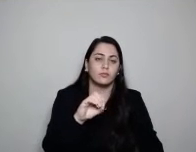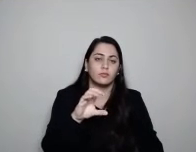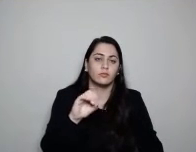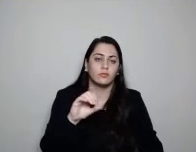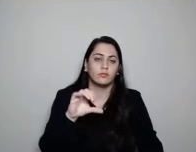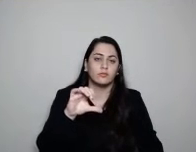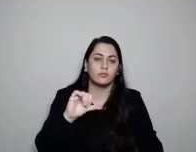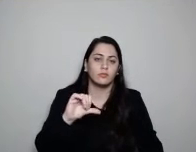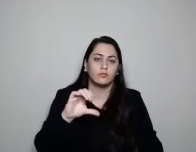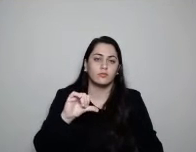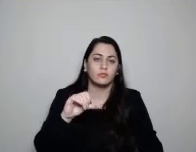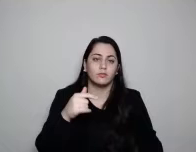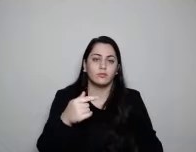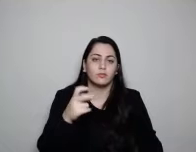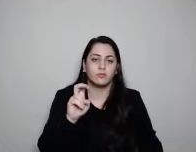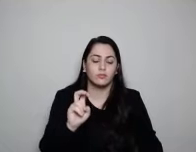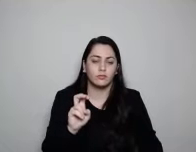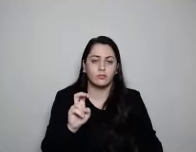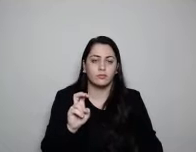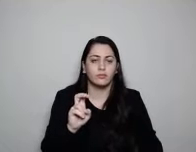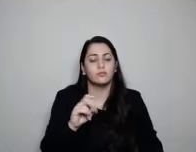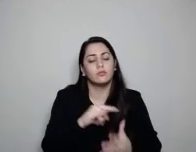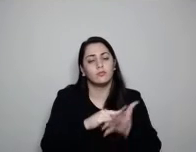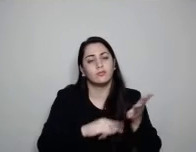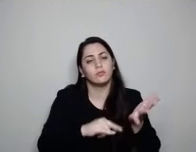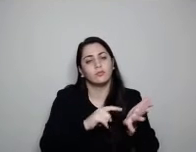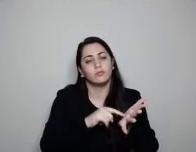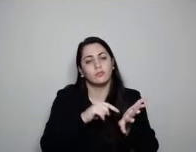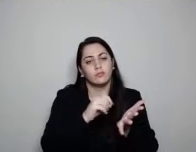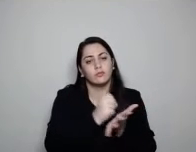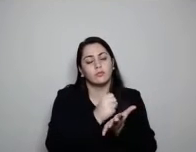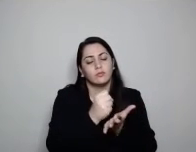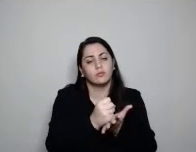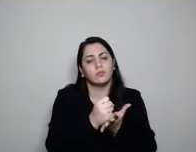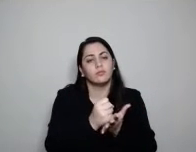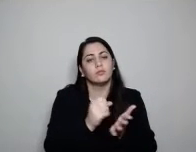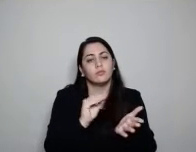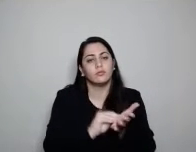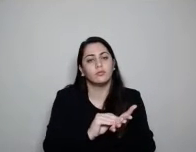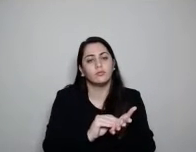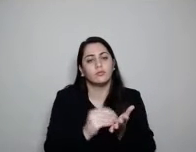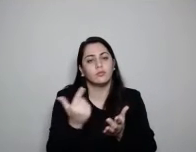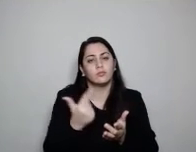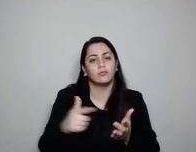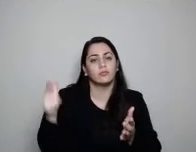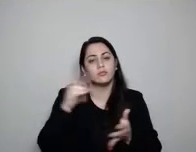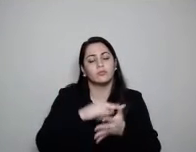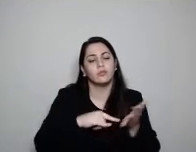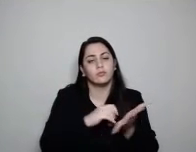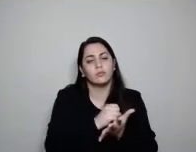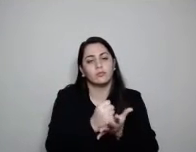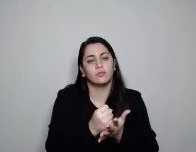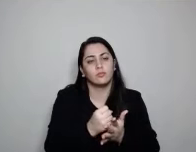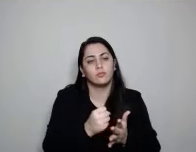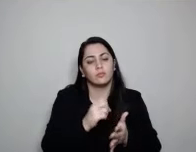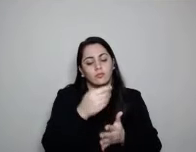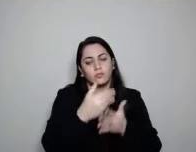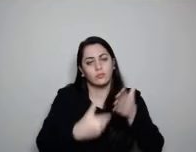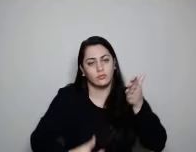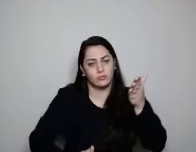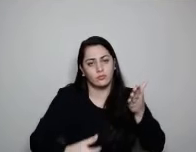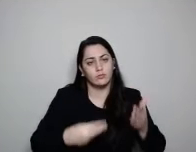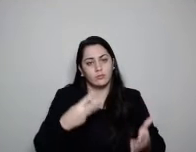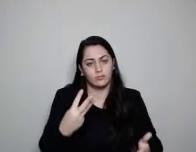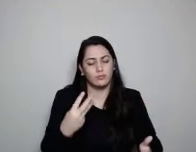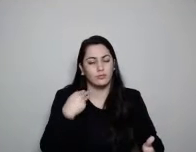D78009975, é o documento acostado com a nomenclatura Outros Documentos, extrato 3. Assim, excelências, estou comprovado